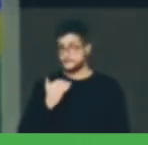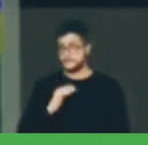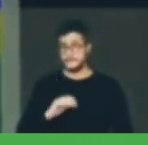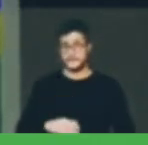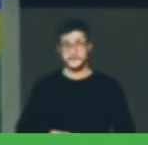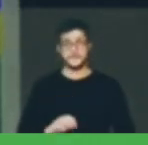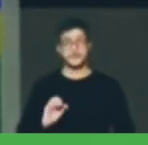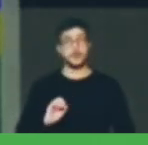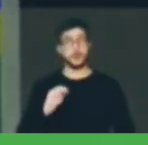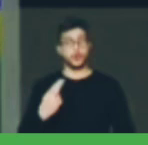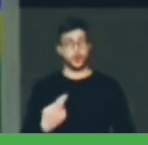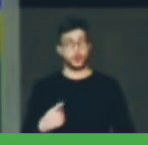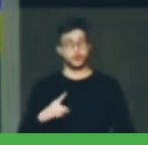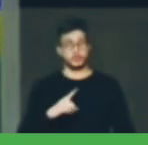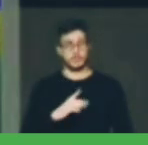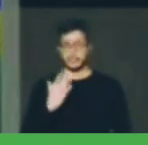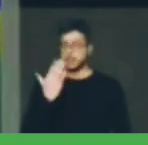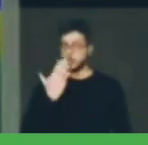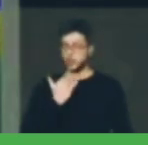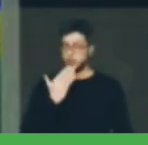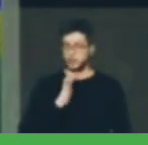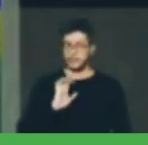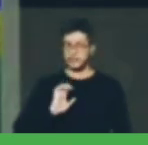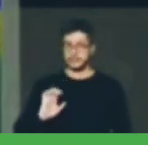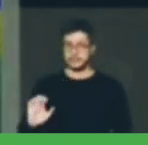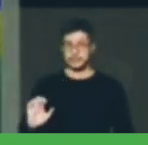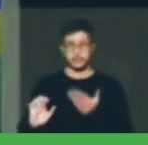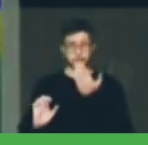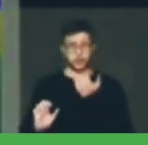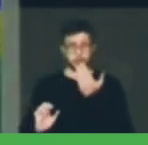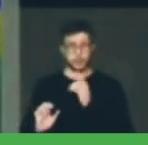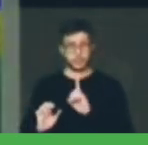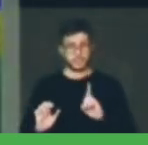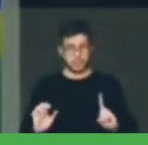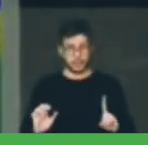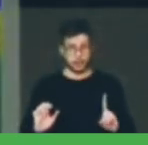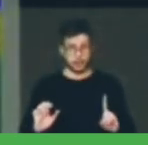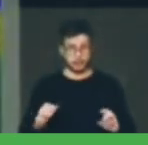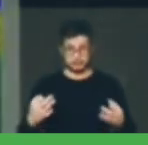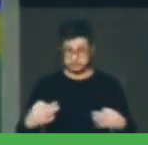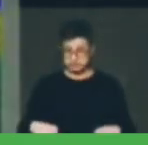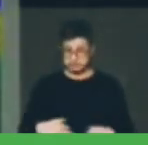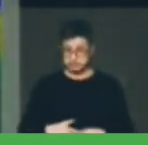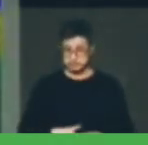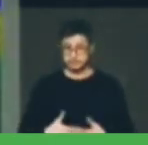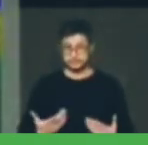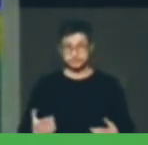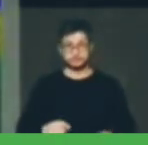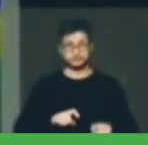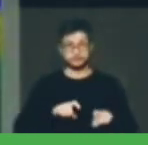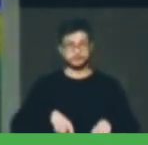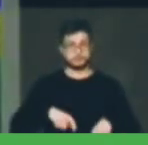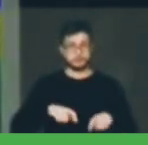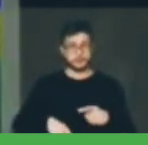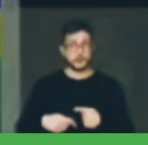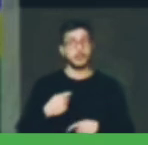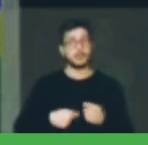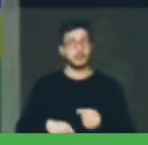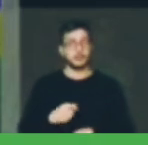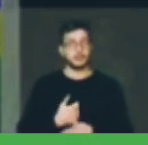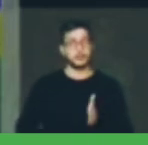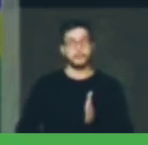prato para a esquerda e um prato para a direita? O agronegócio produz para a